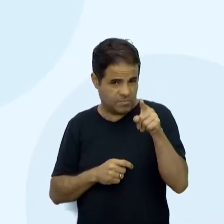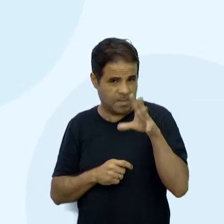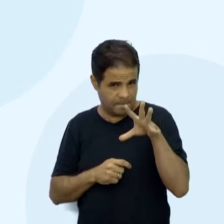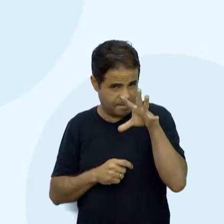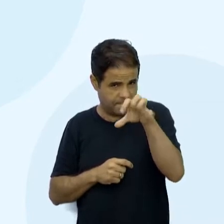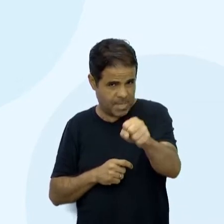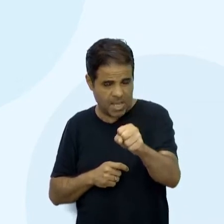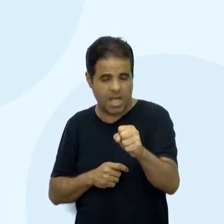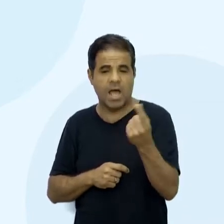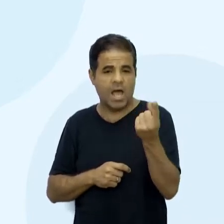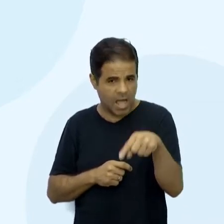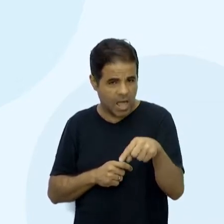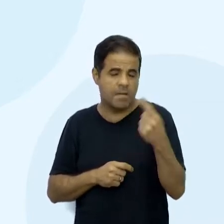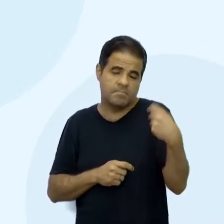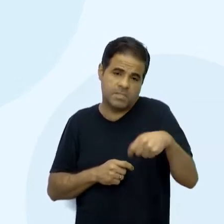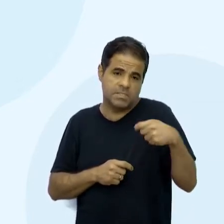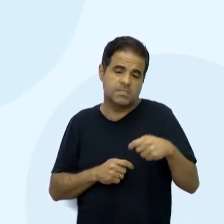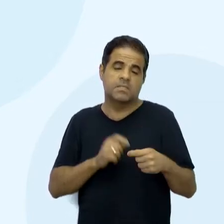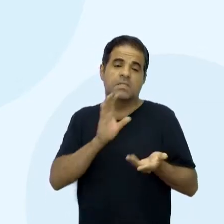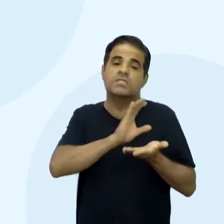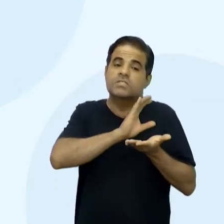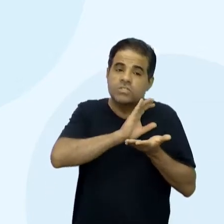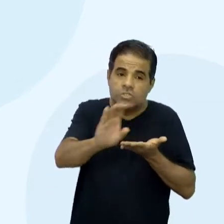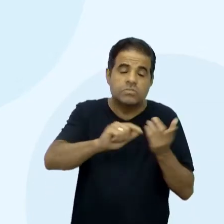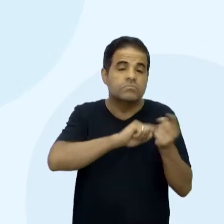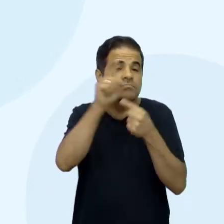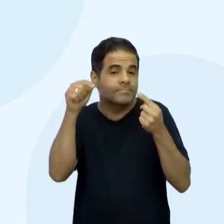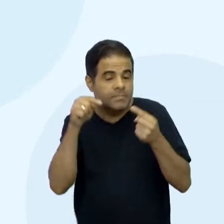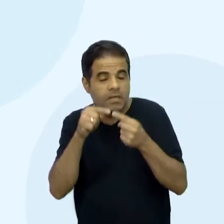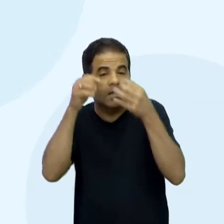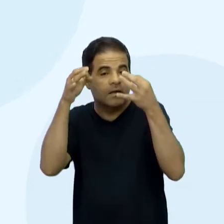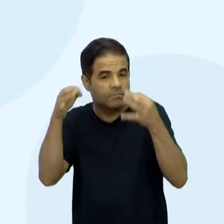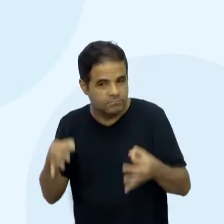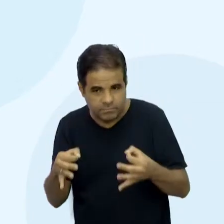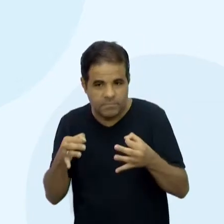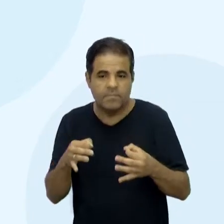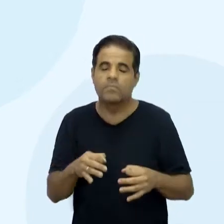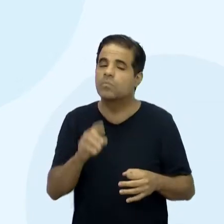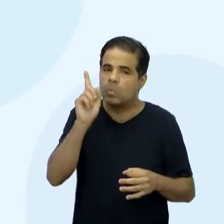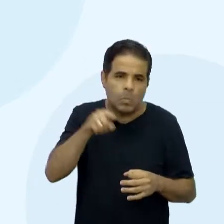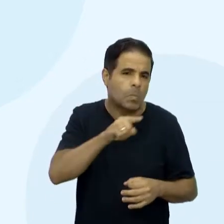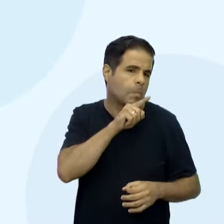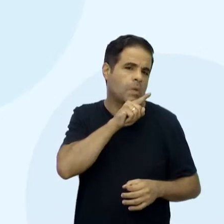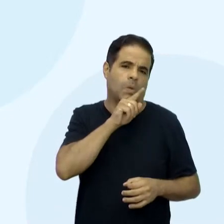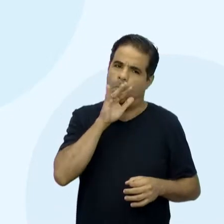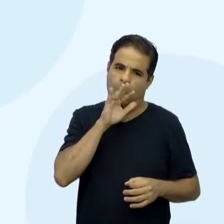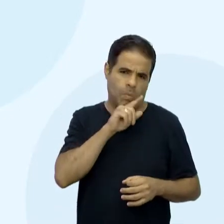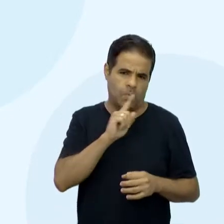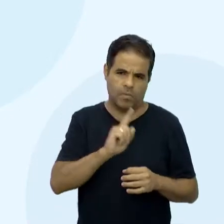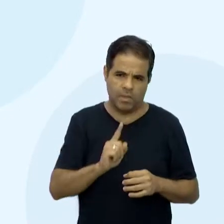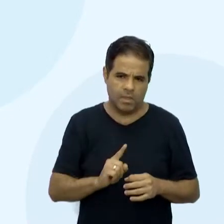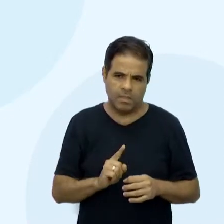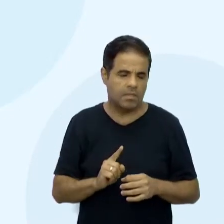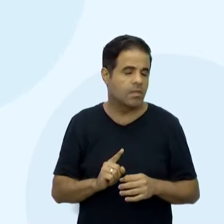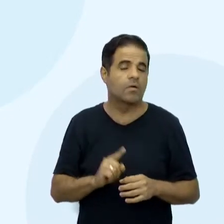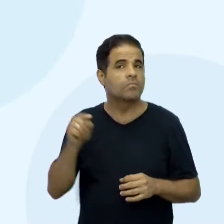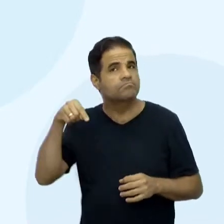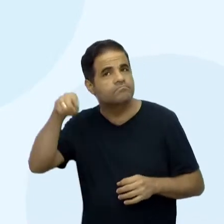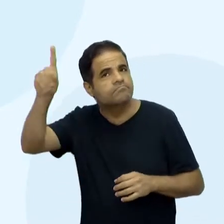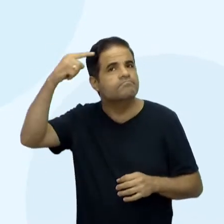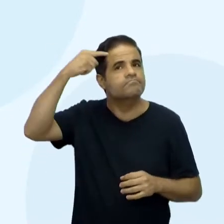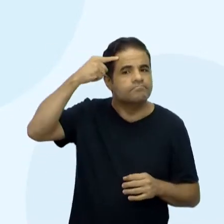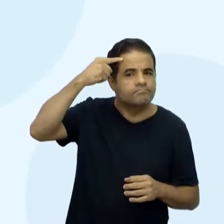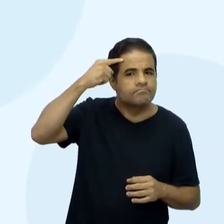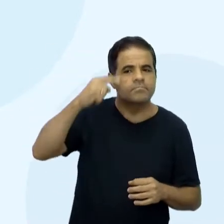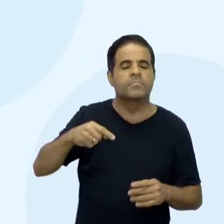pegar aí do financiamento, ele precisa ter um destino certo. Mas não ache isso ruim. Quando você vai falar,